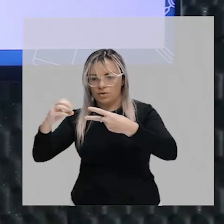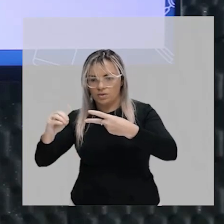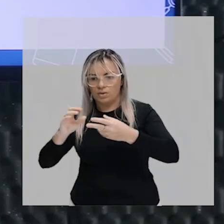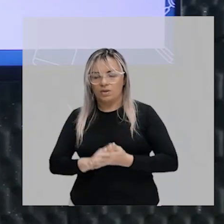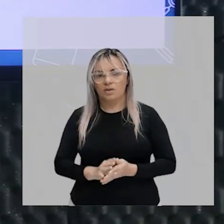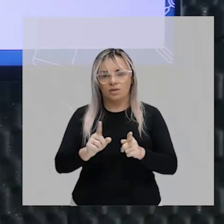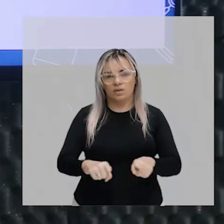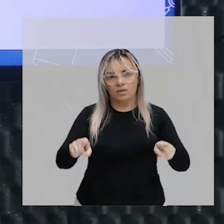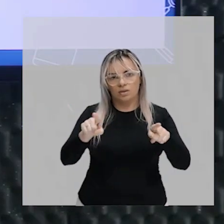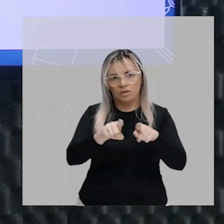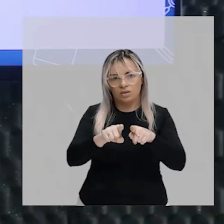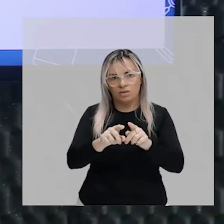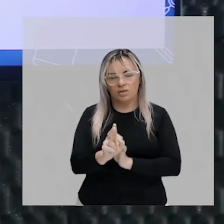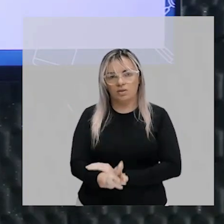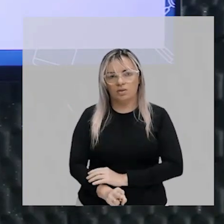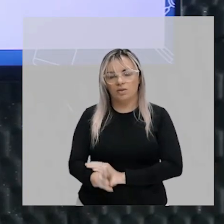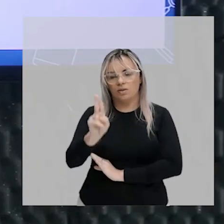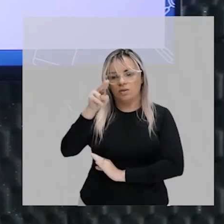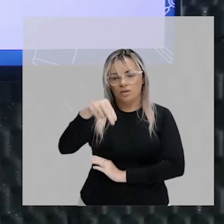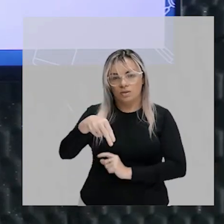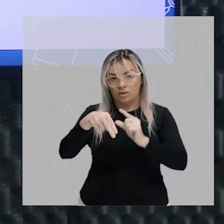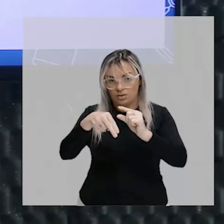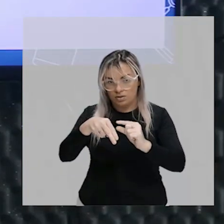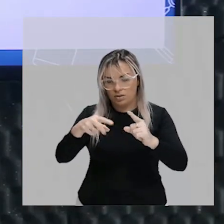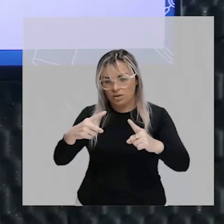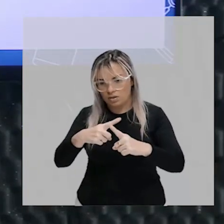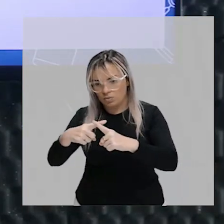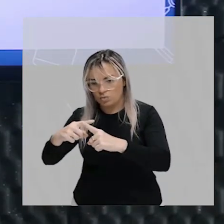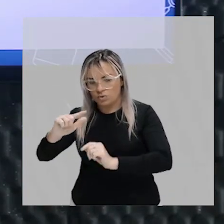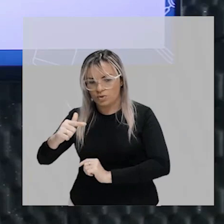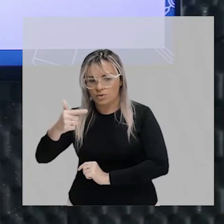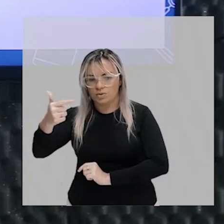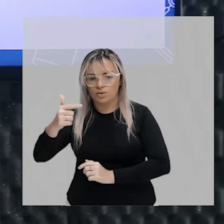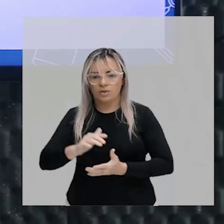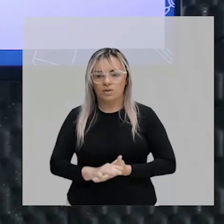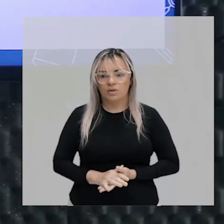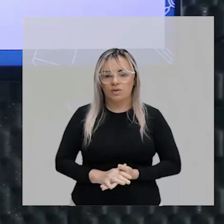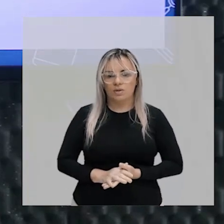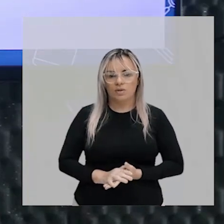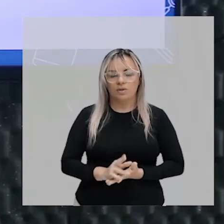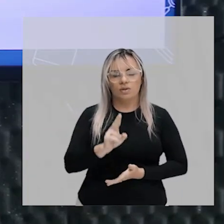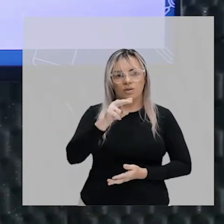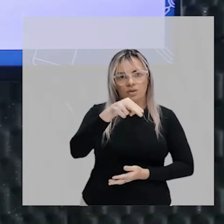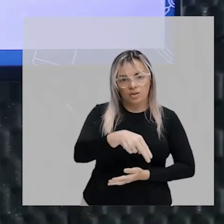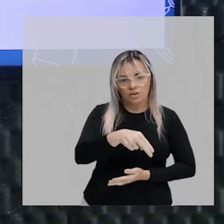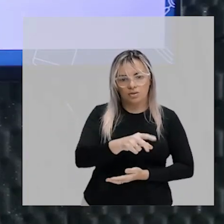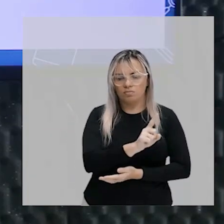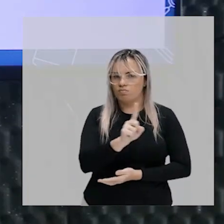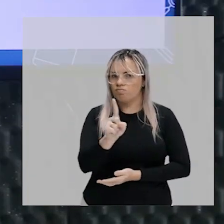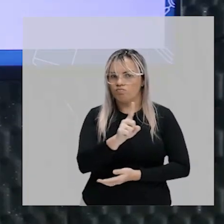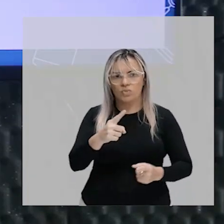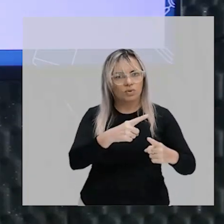e também esse n ele é múltiplo de dois tá Mas né esse n ele não é